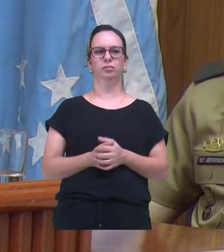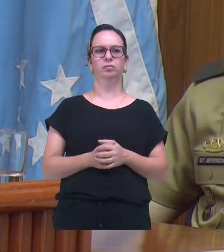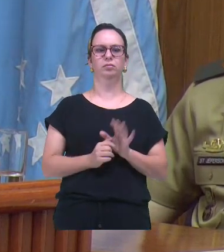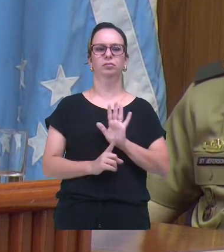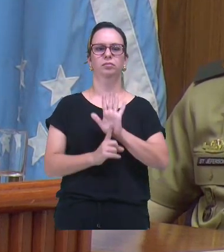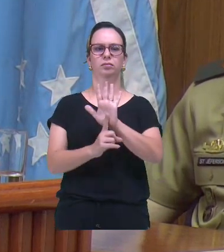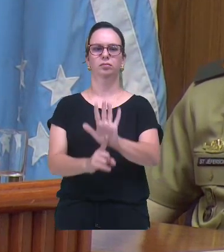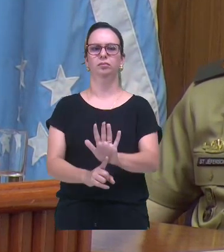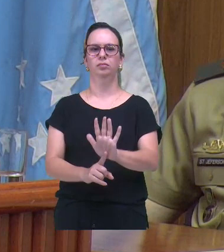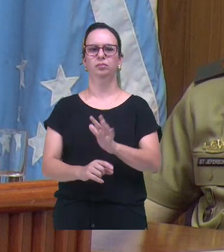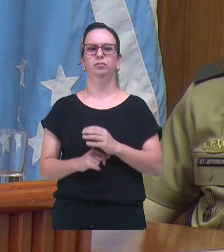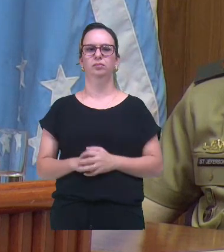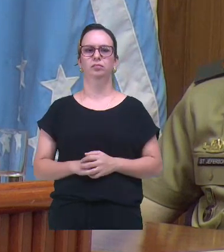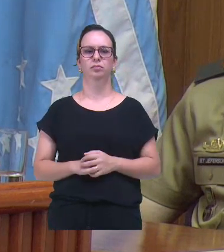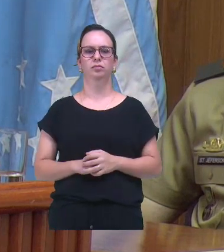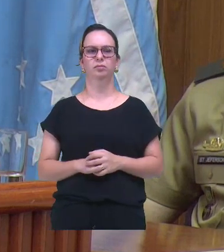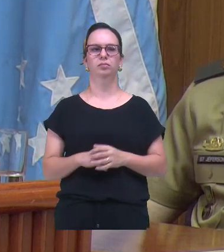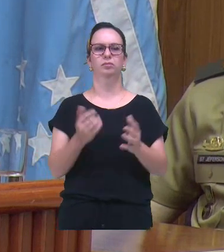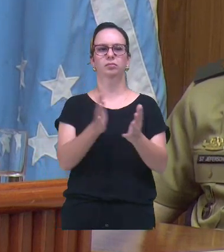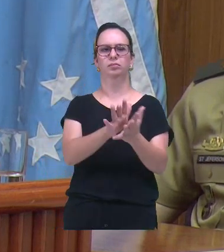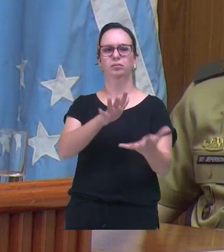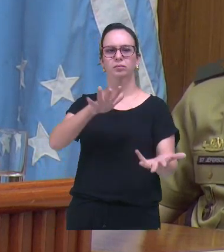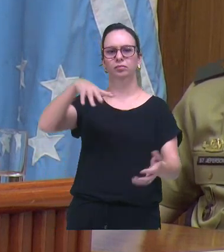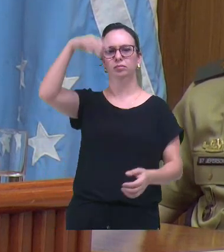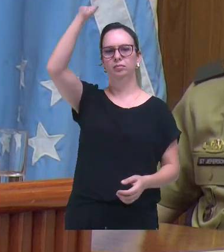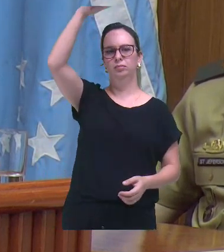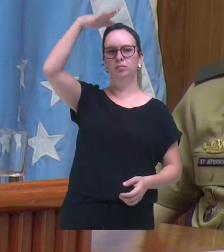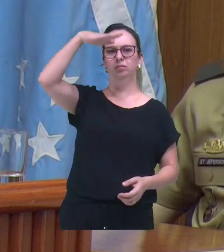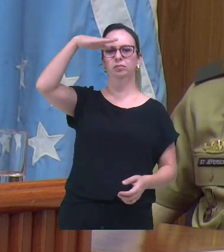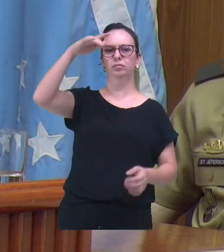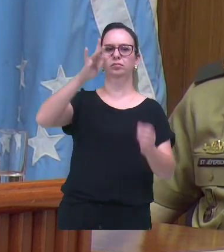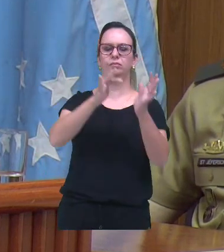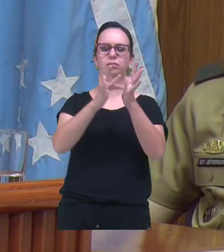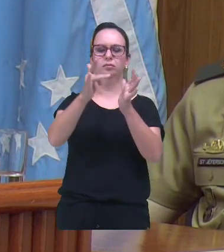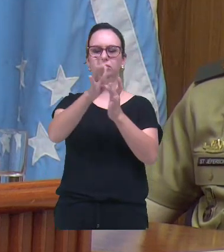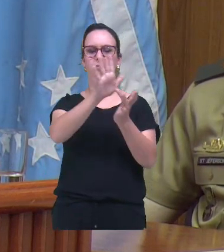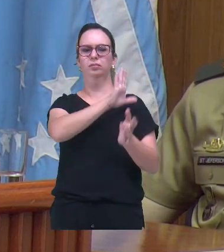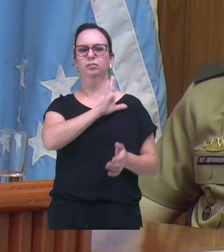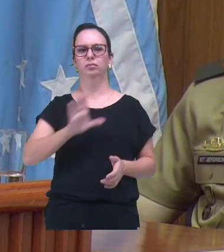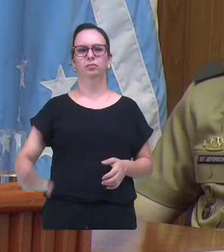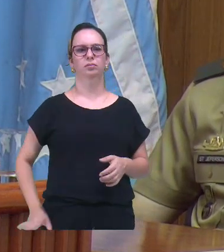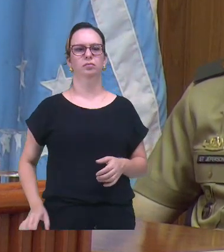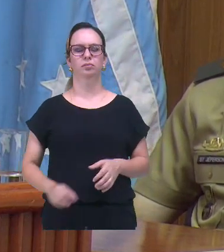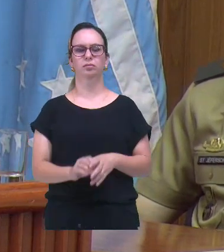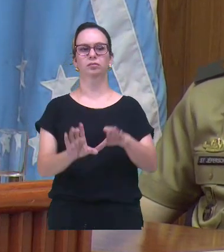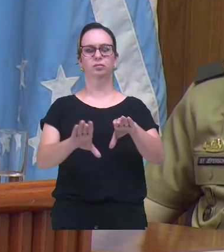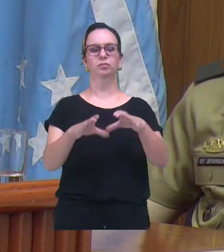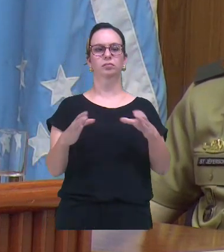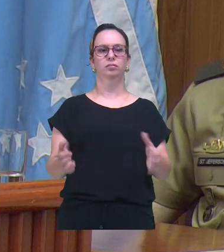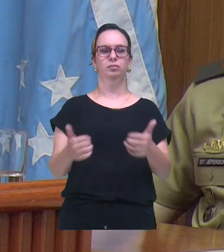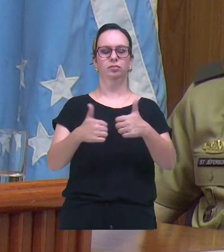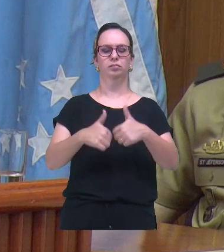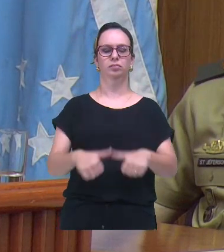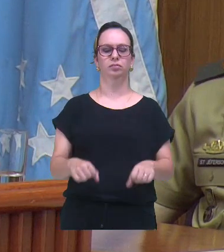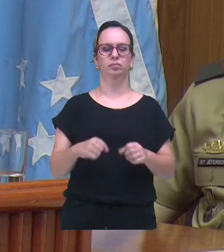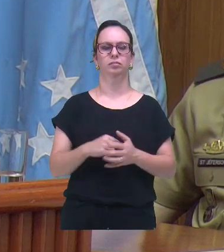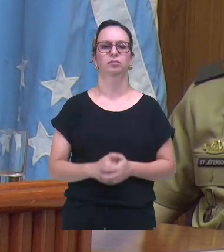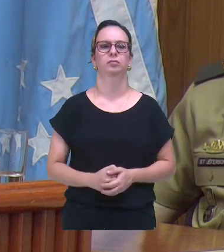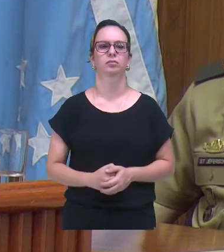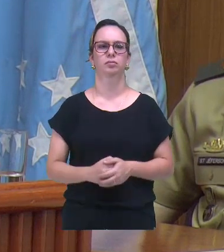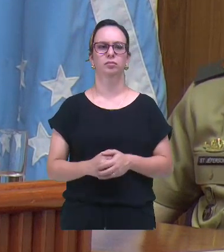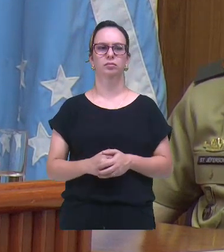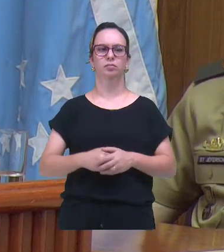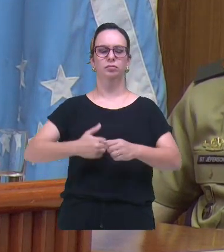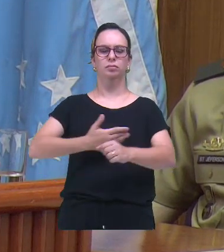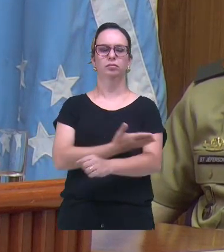remeta ao brilho da luz do nosso Senhor Jesus Cristo, e que, onde quer que estejam, distribuam